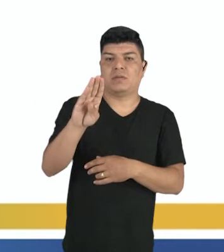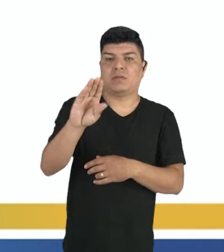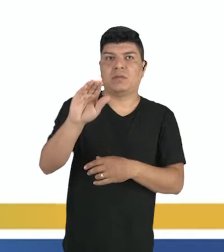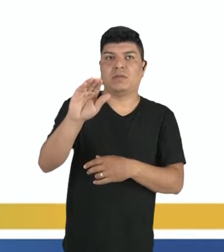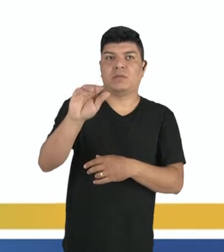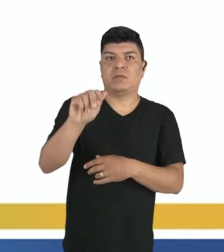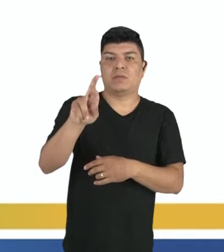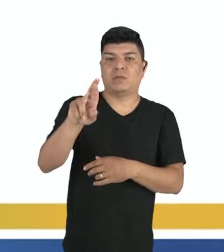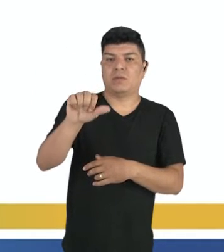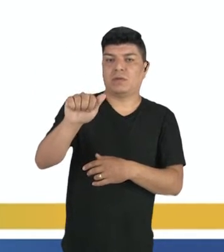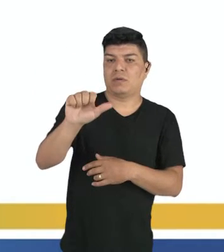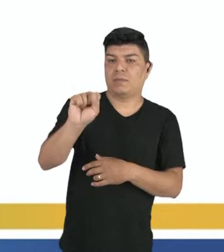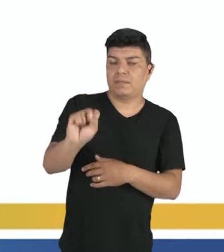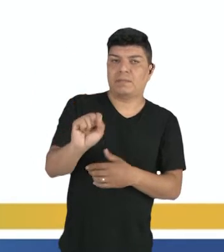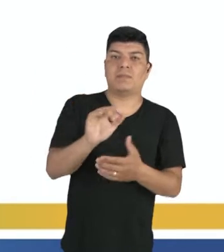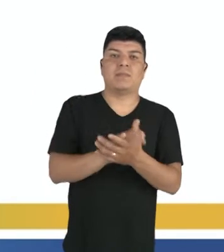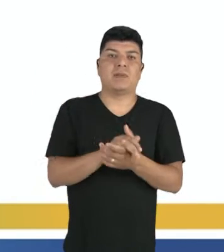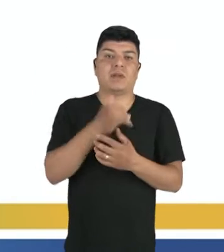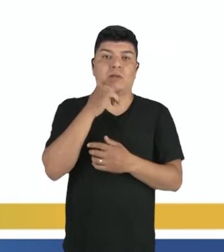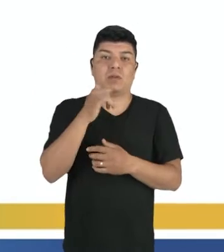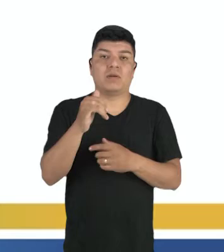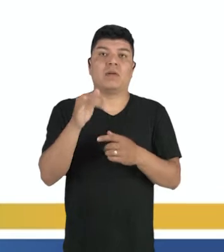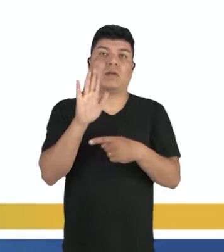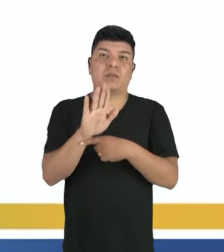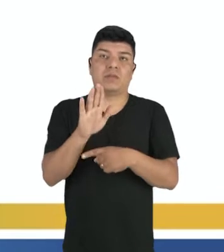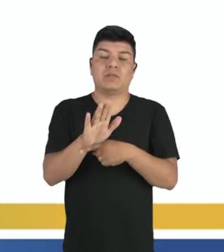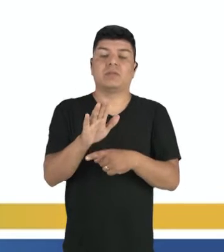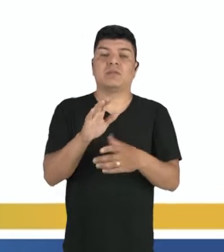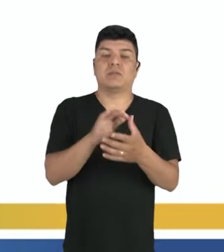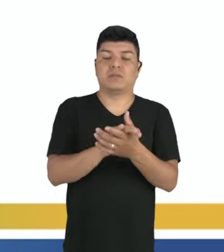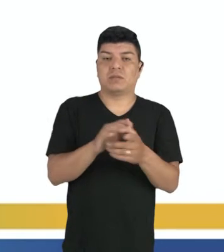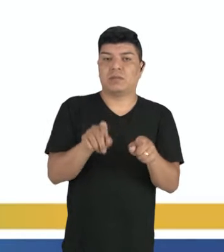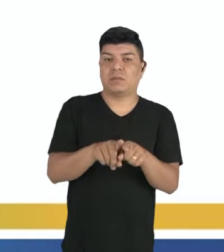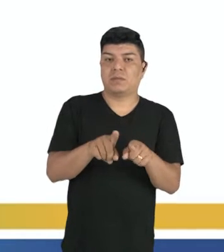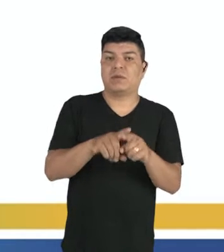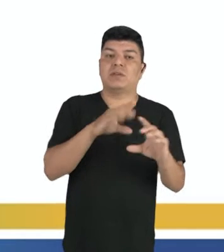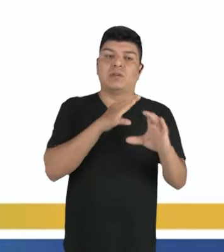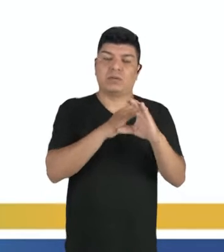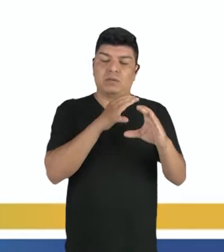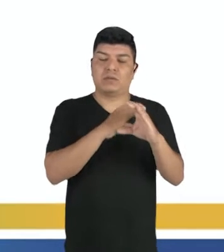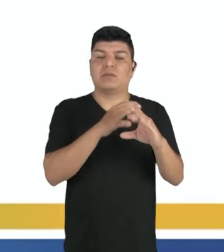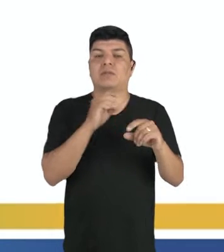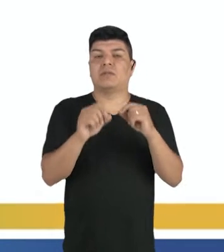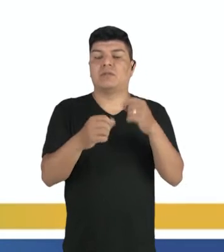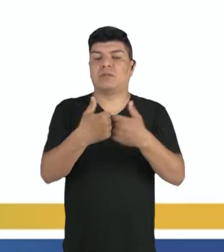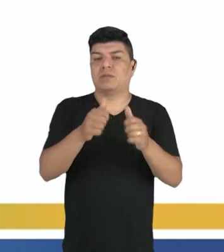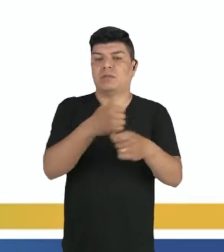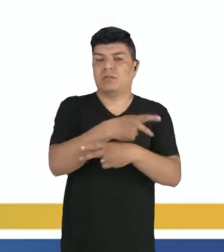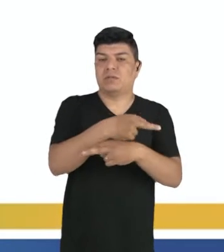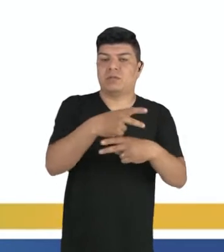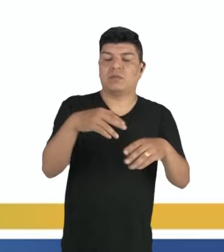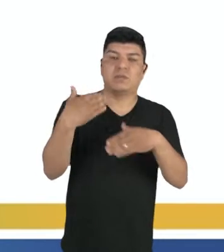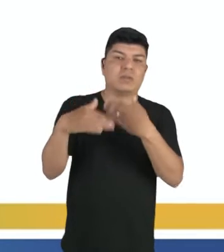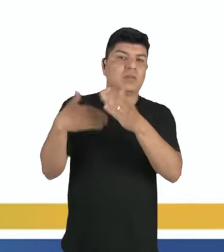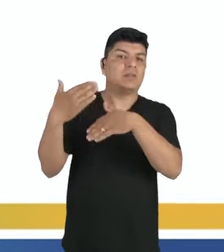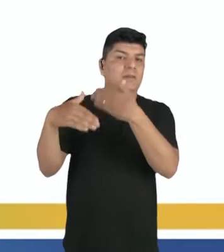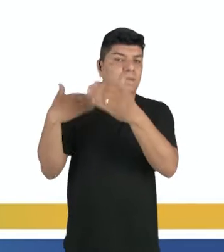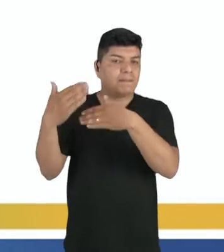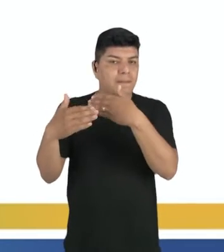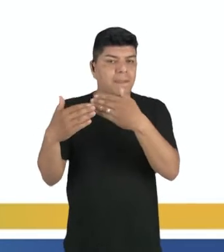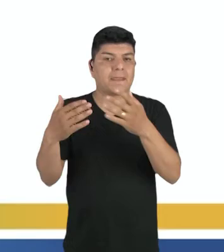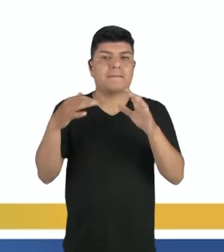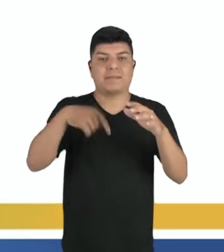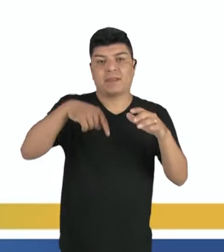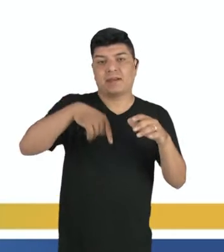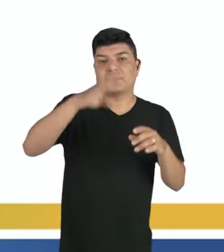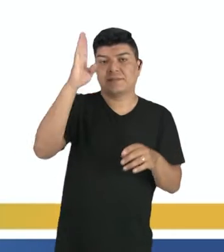período aí, como fonte de energia, auxiliando no meio de comunicação, transporte, desenvolvimento, né, dentro